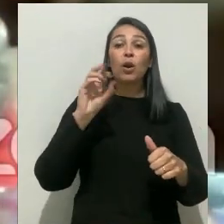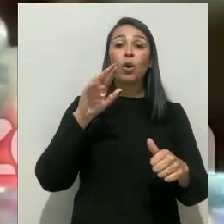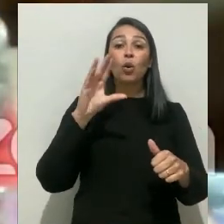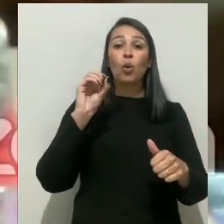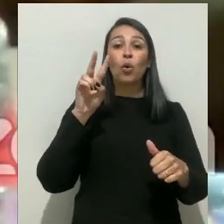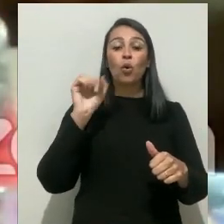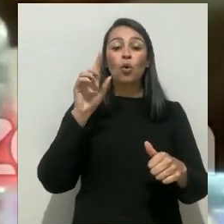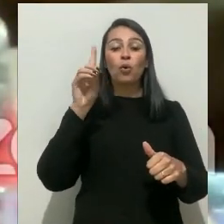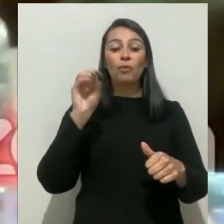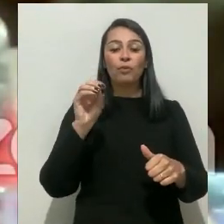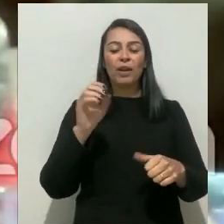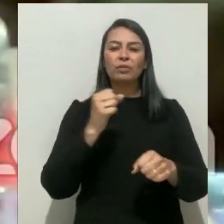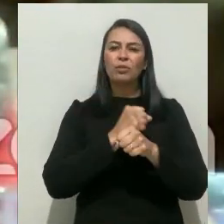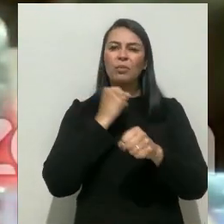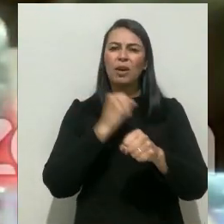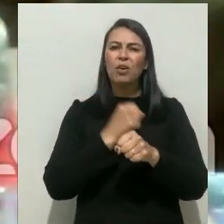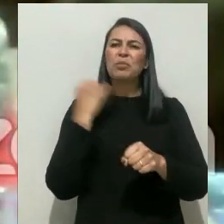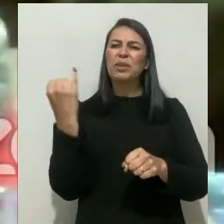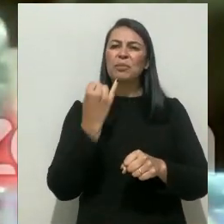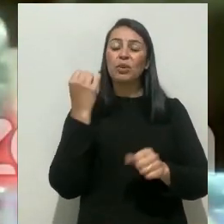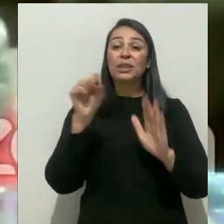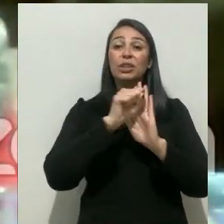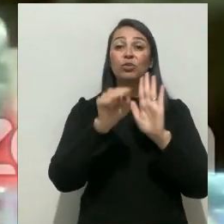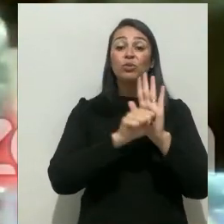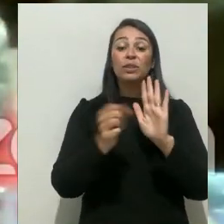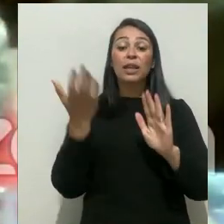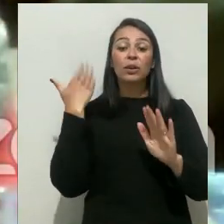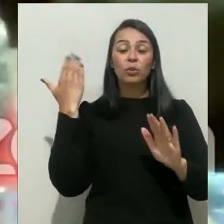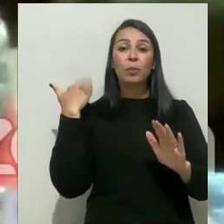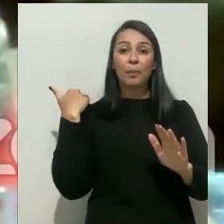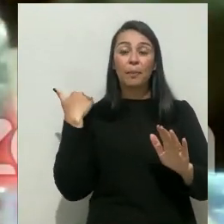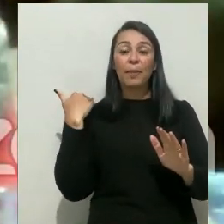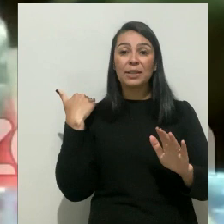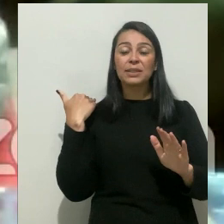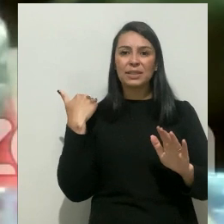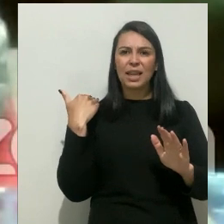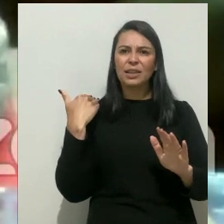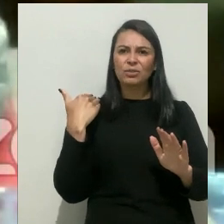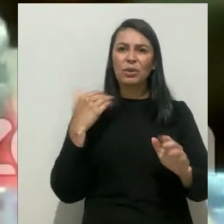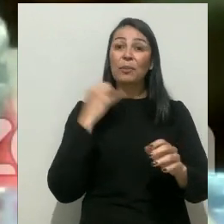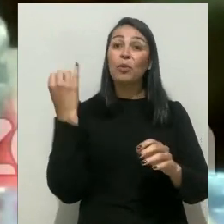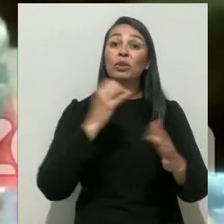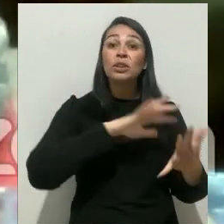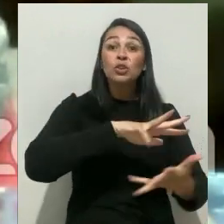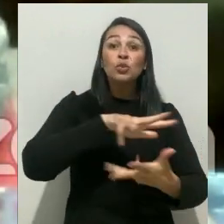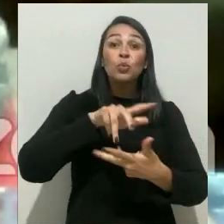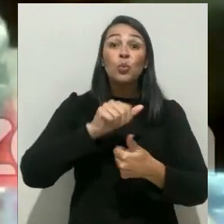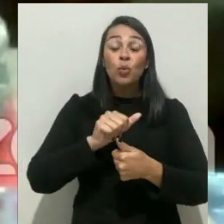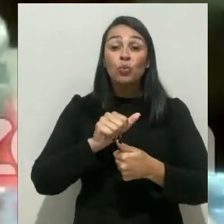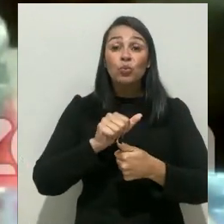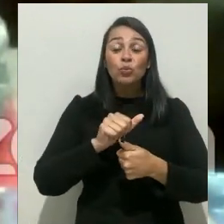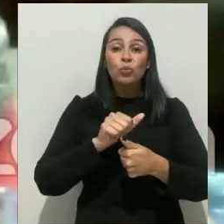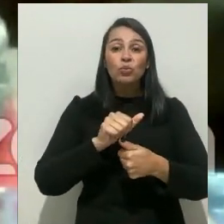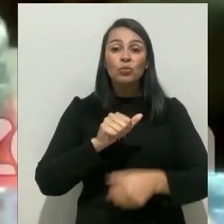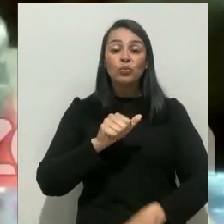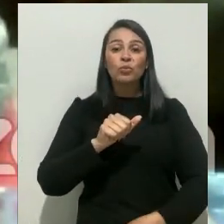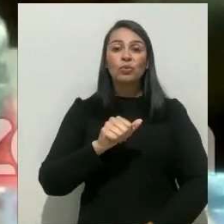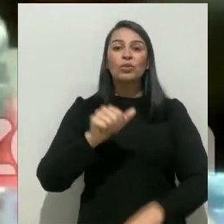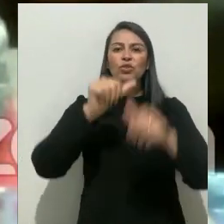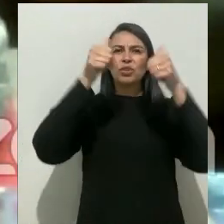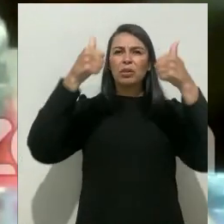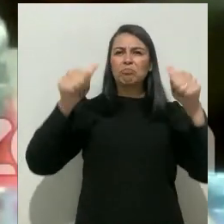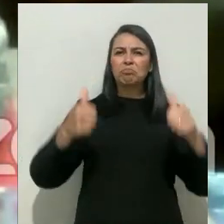é uma obra das mais importantes do século passado, a nível mundial, de arquitetura,